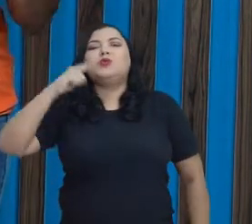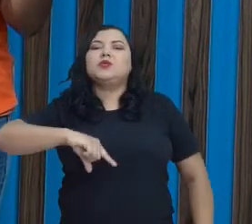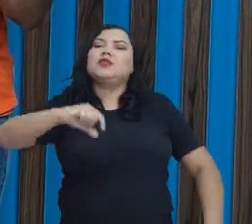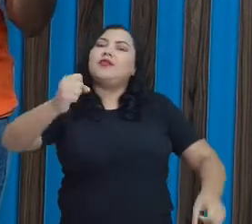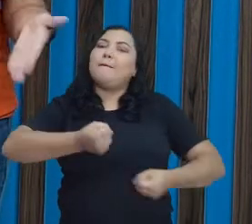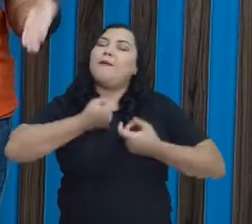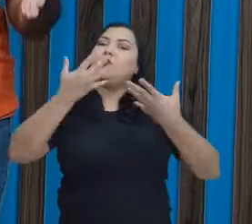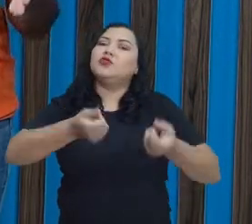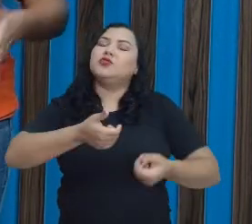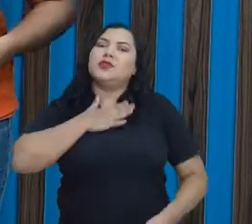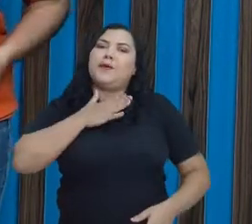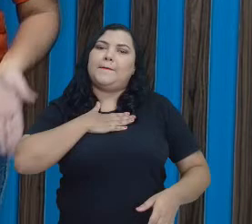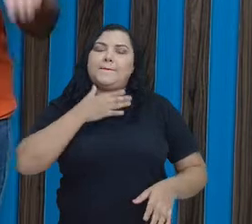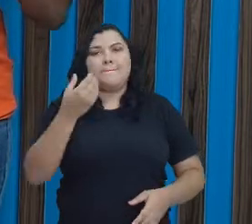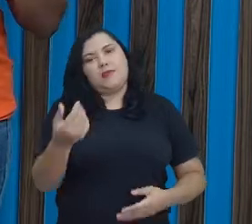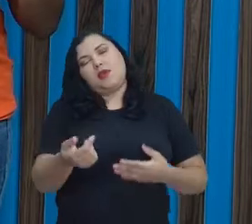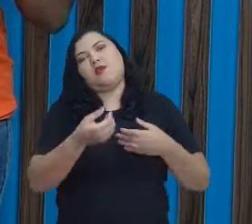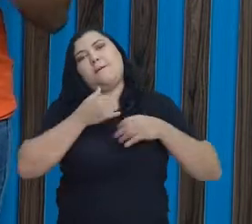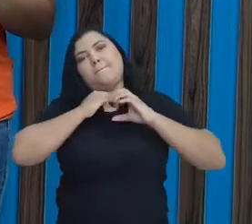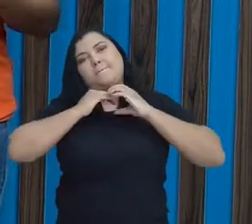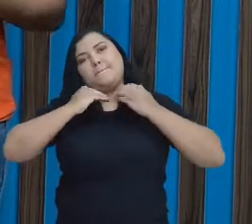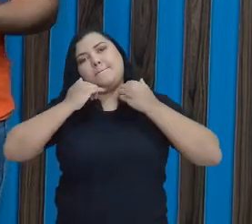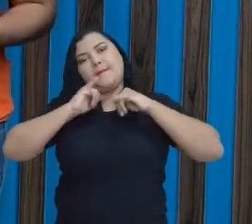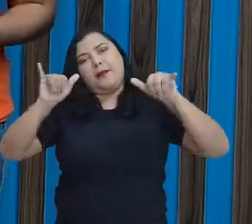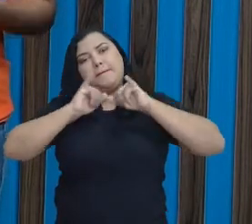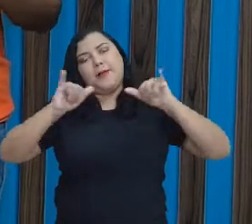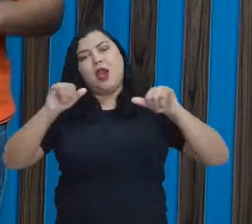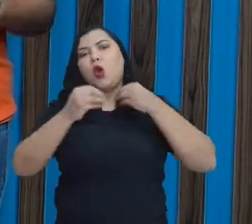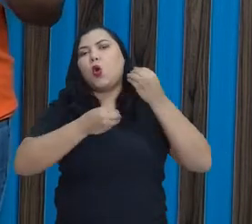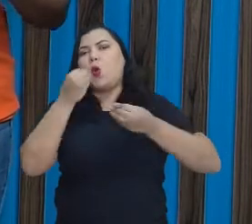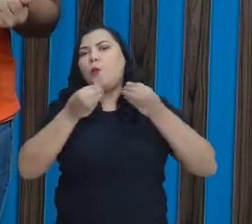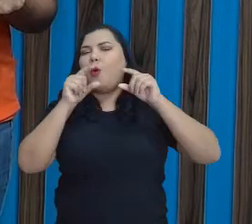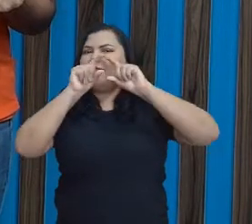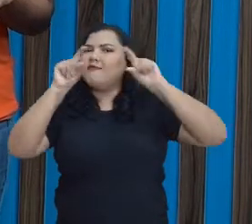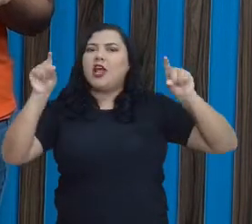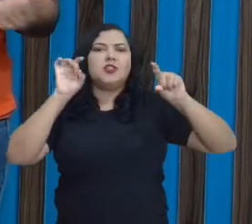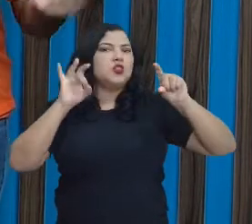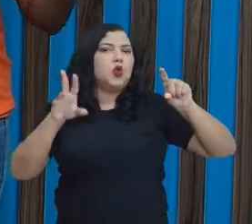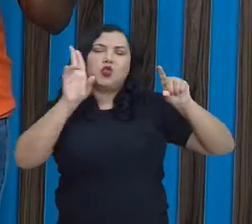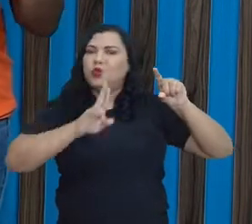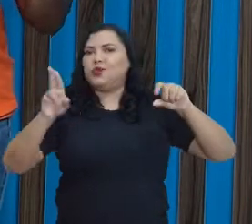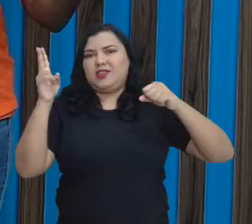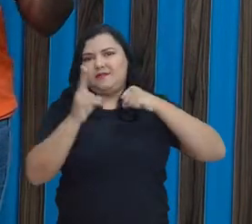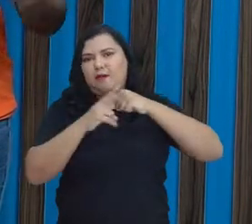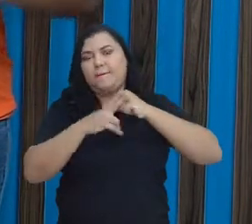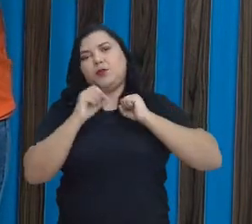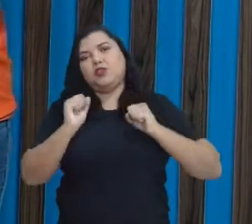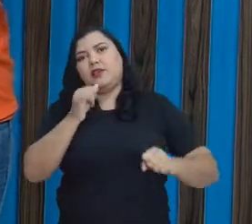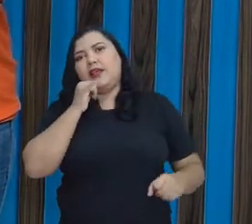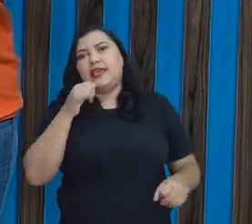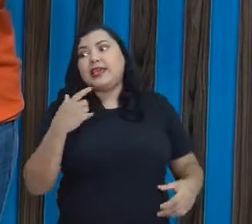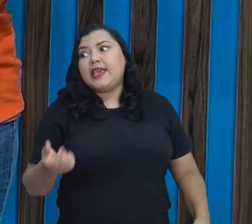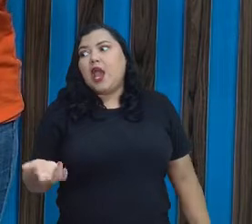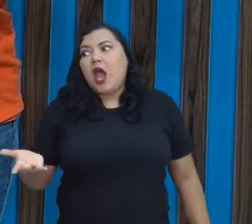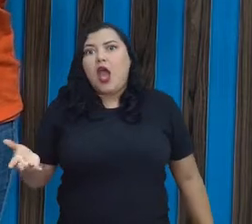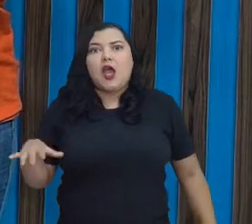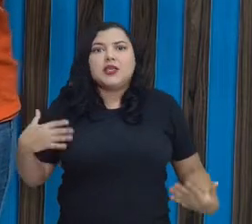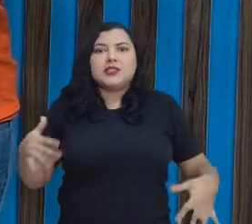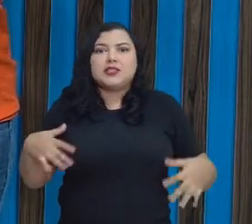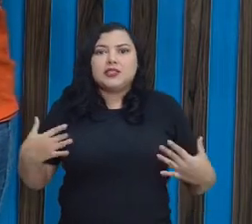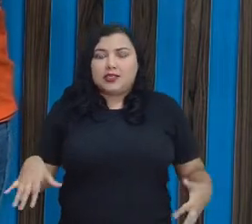transmitir a minha mensagem. E eu fiz através de uma frase, eu não usei um verbo. Eu poderia dizer, está pegando